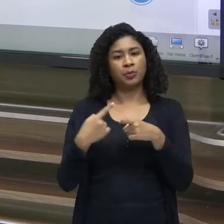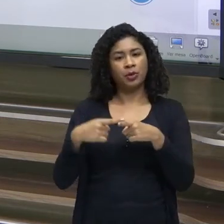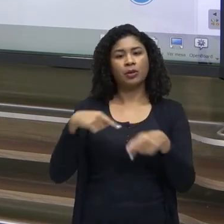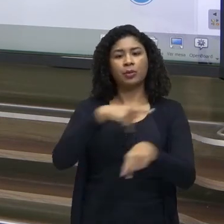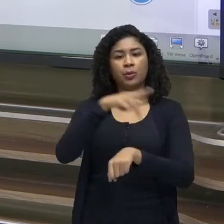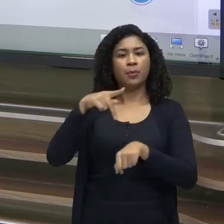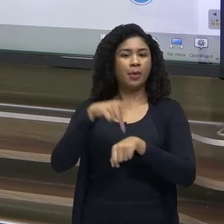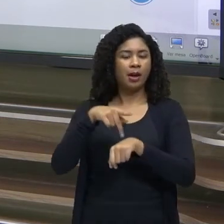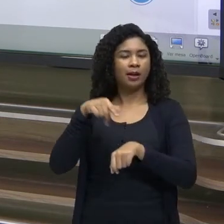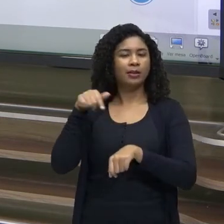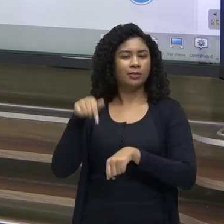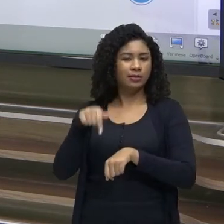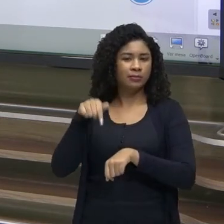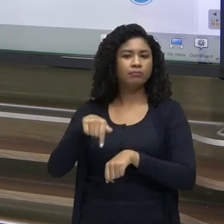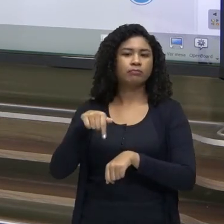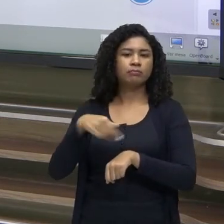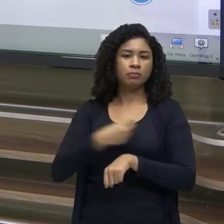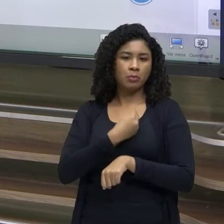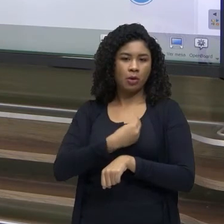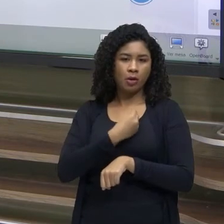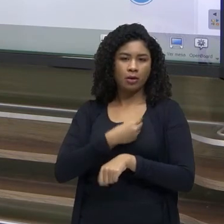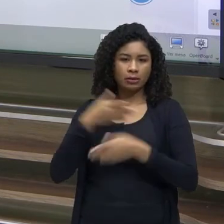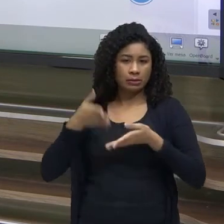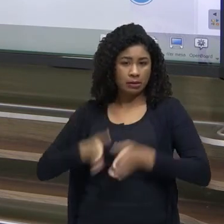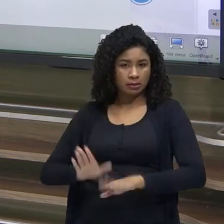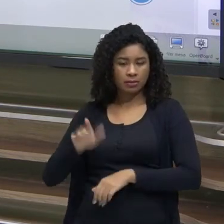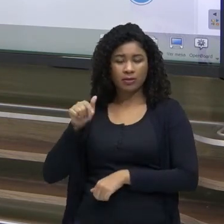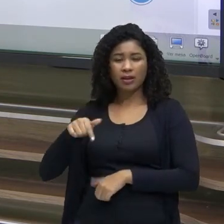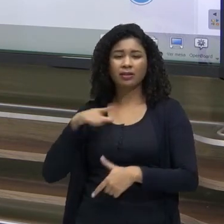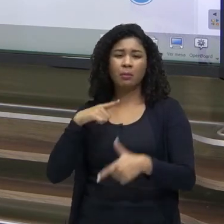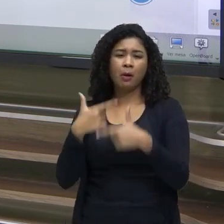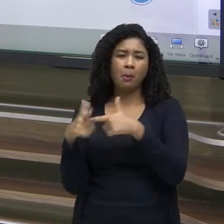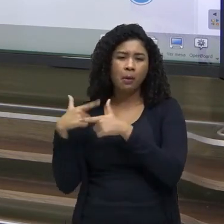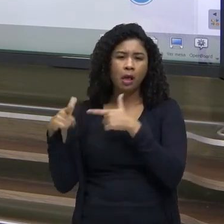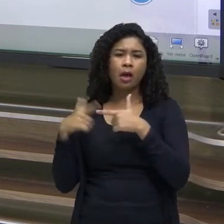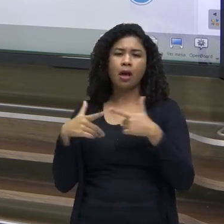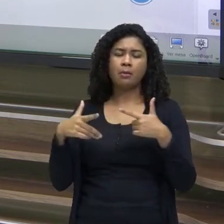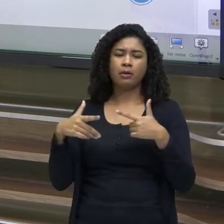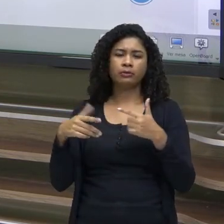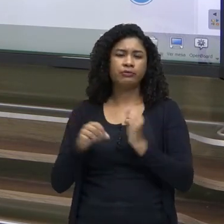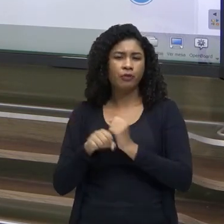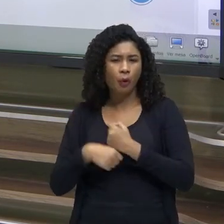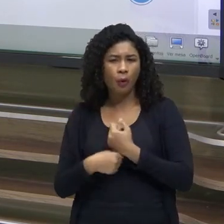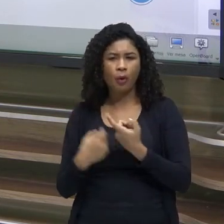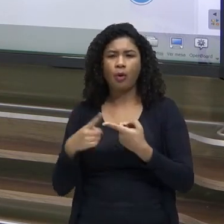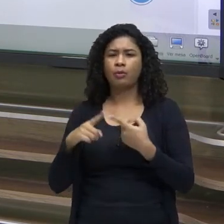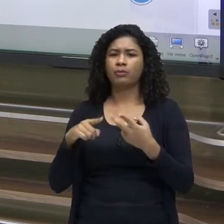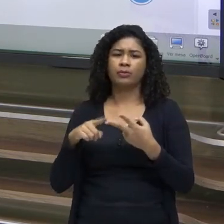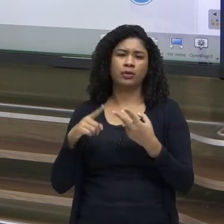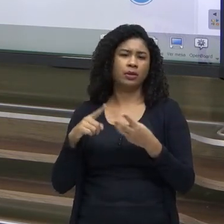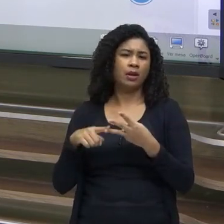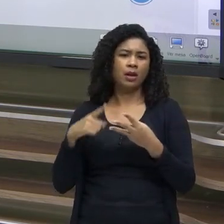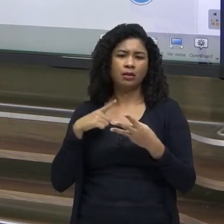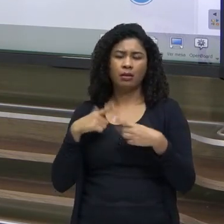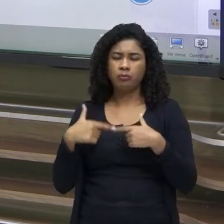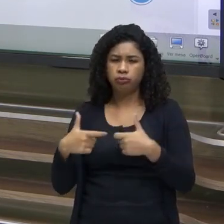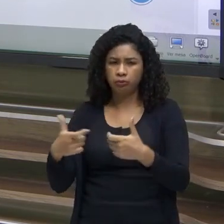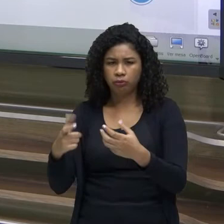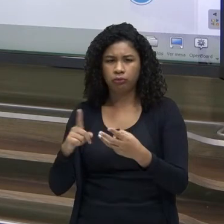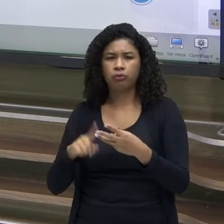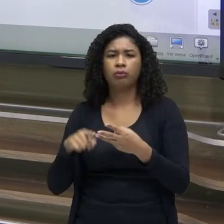origem está tendo algum conflito armado, está tendo problema de fome, está tendo problema sanitário, está ocorrendo as